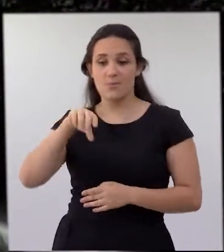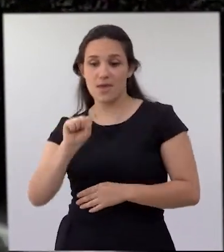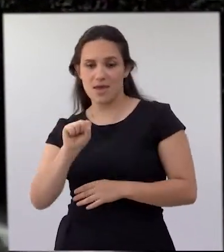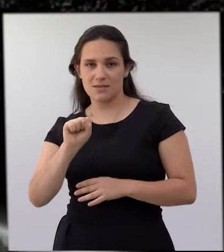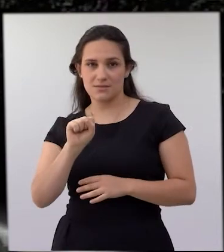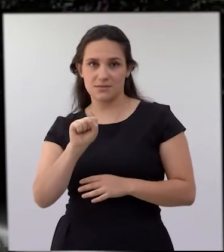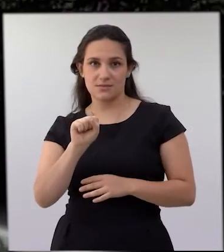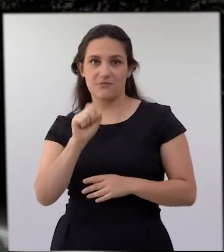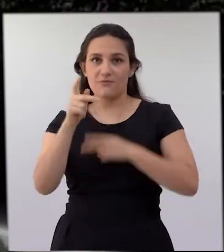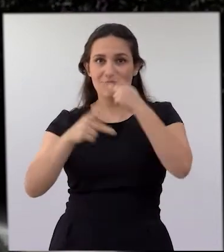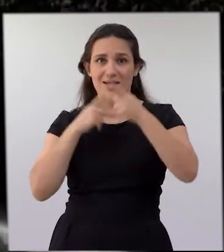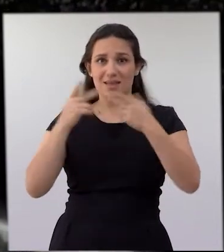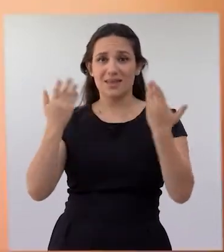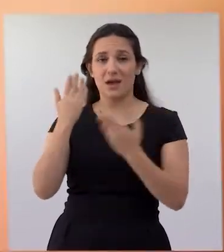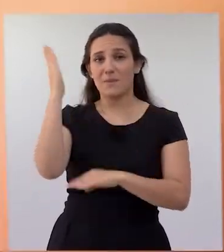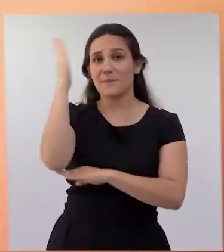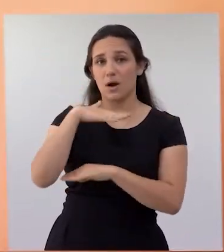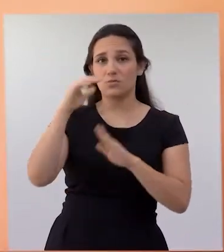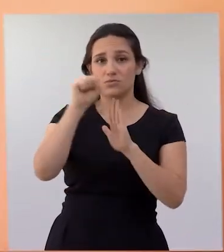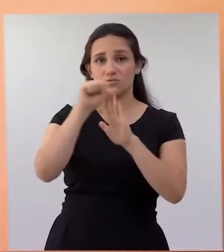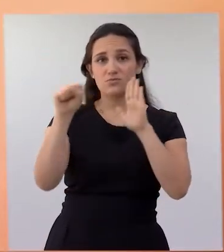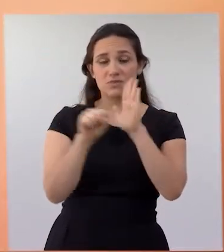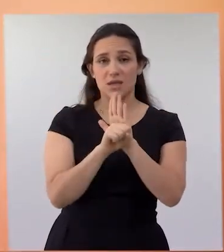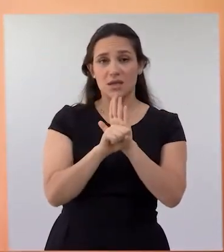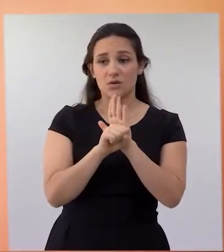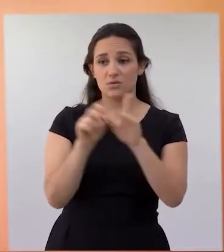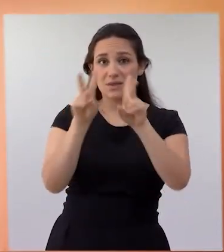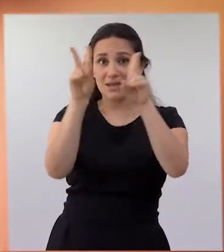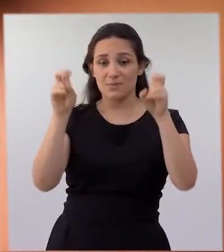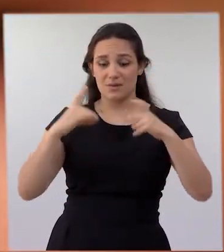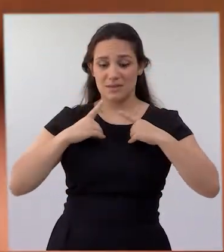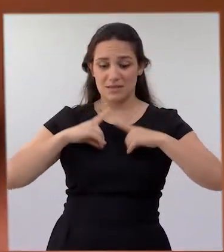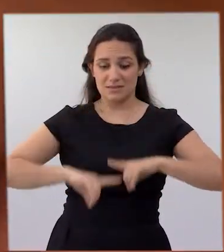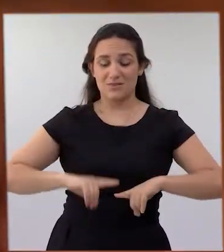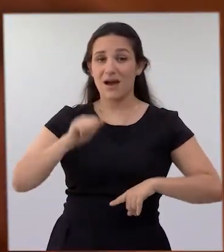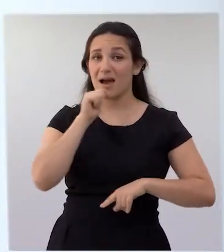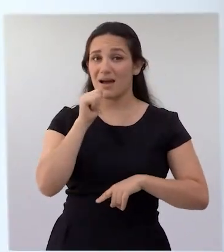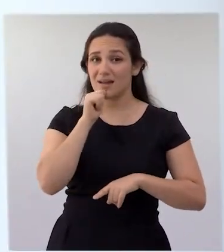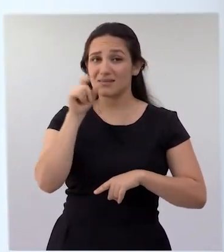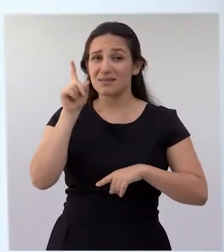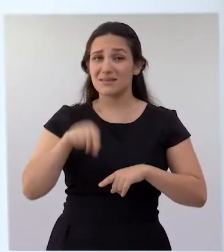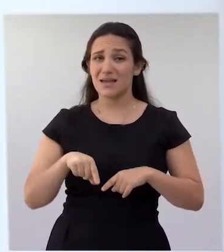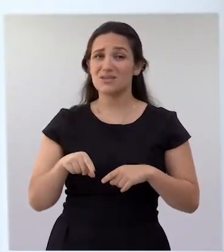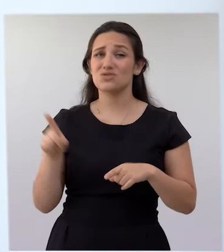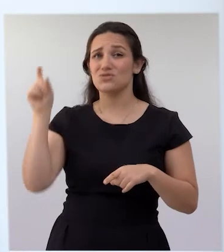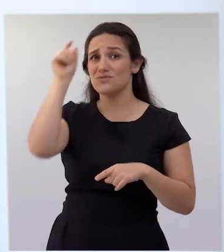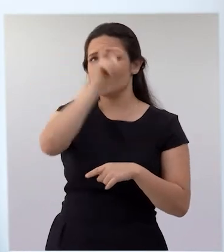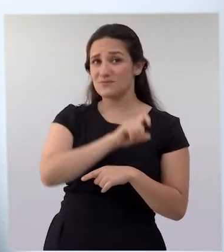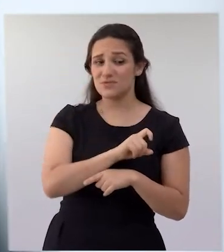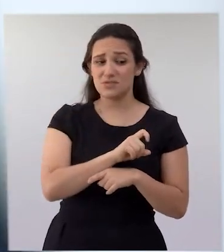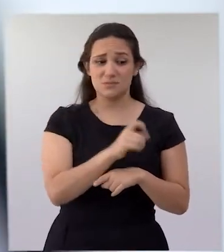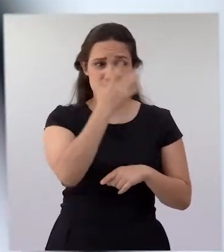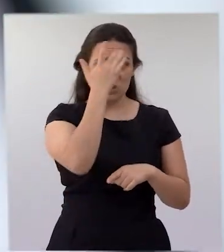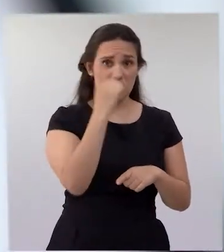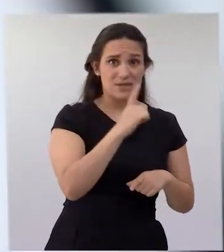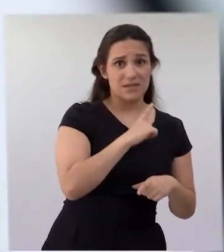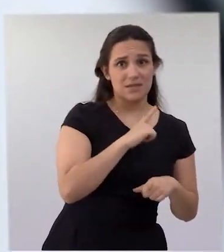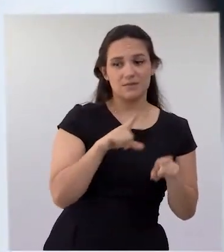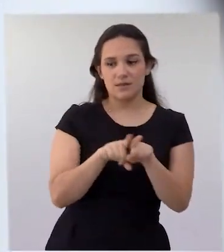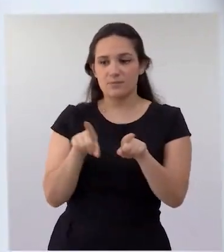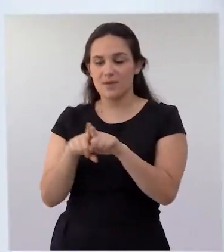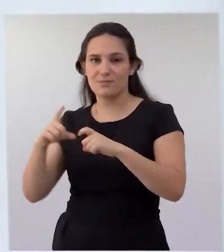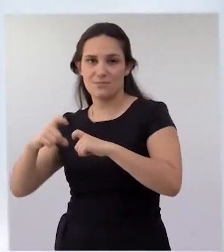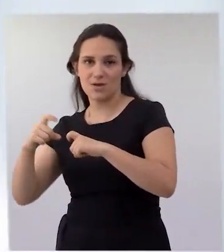Considerada pela Organização Mundial de Saúde como o mal do século, a depressão ainda é um desafio para